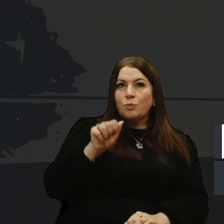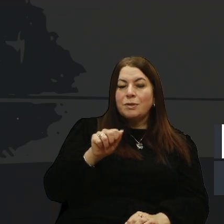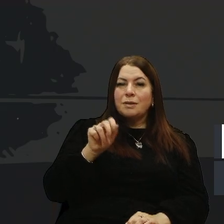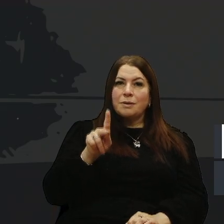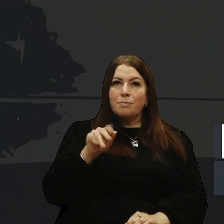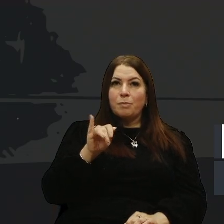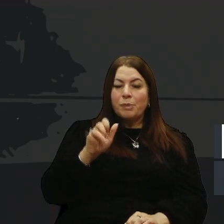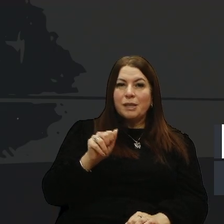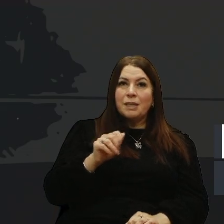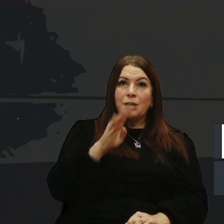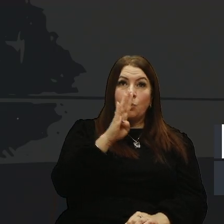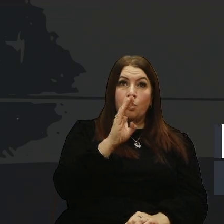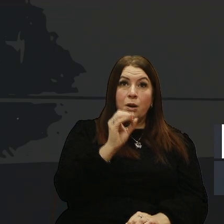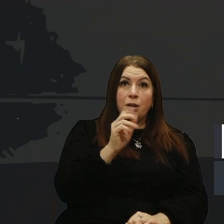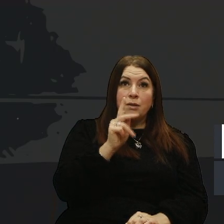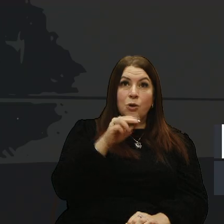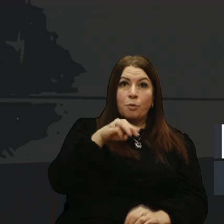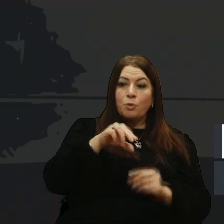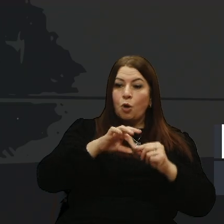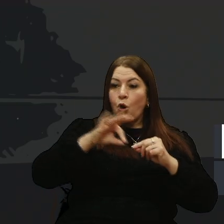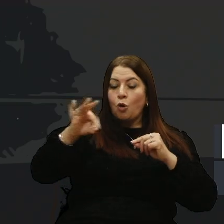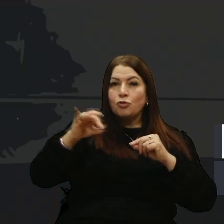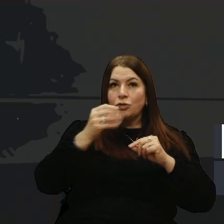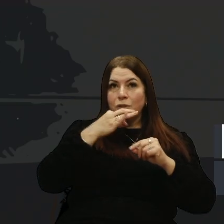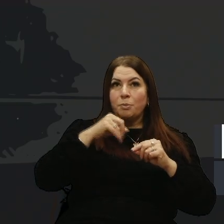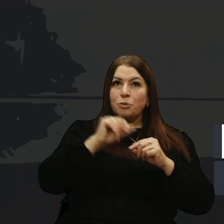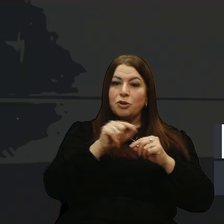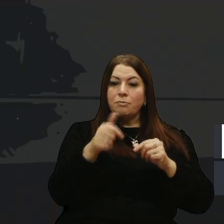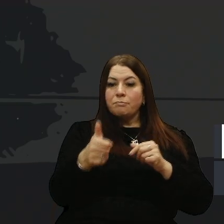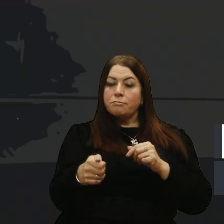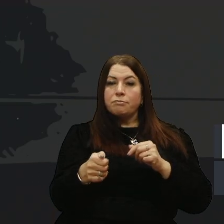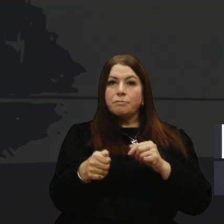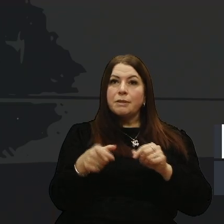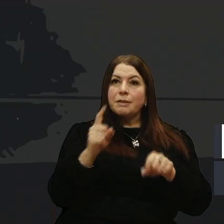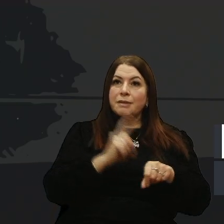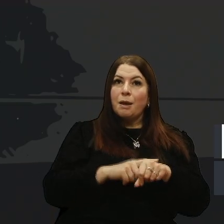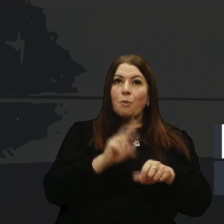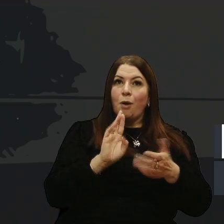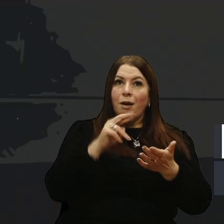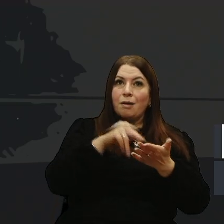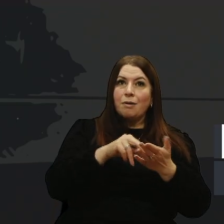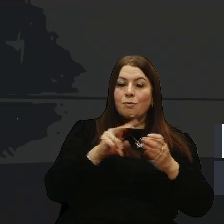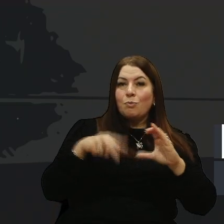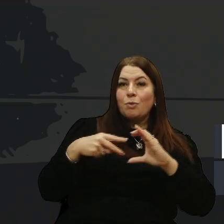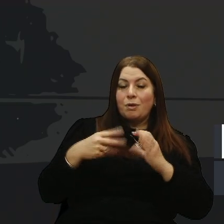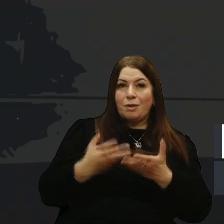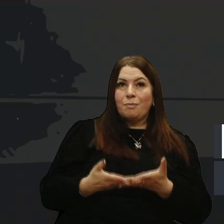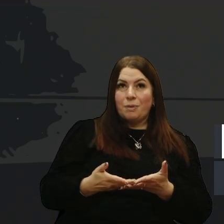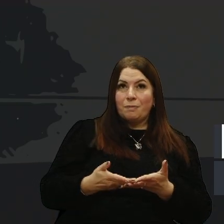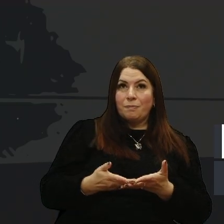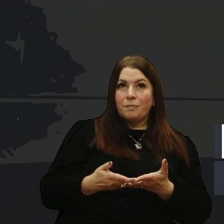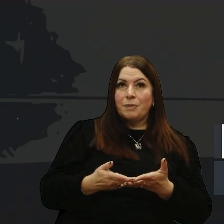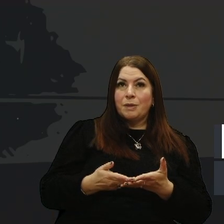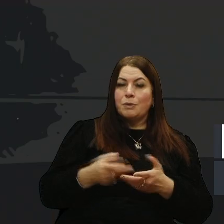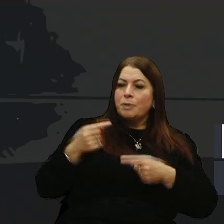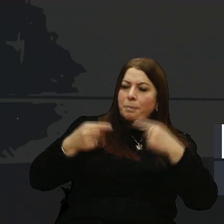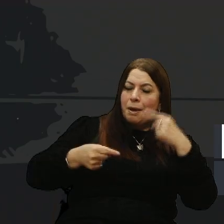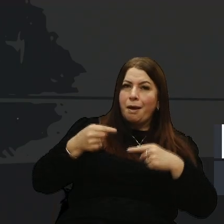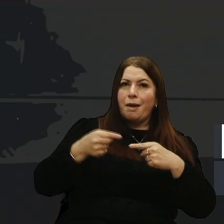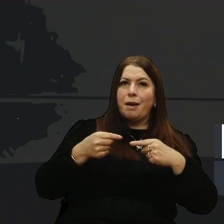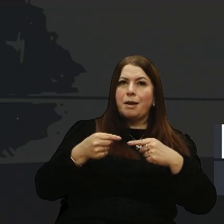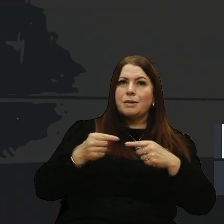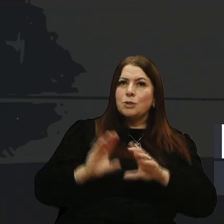quilômetros dentro de Caxias, vão poder ligar o sinal e acompanhar em tempo real aqui a Câmara de Vereadores. Os debates,